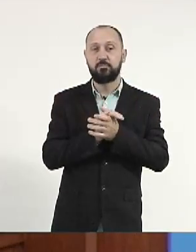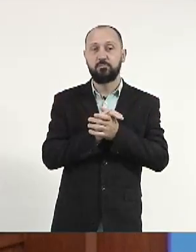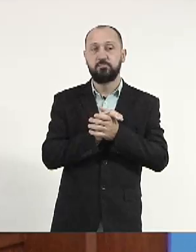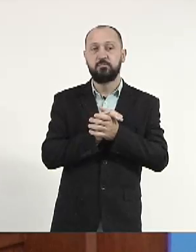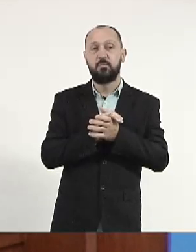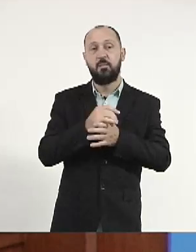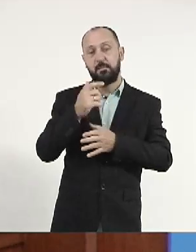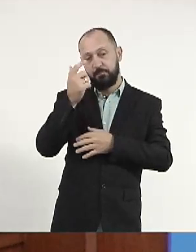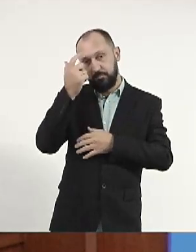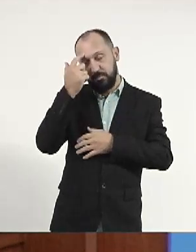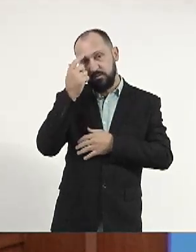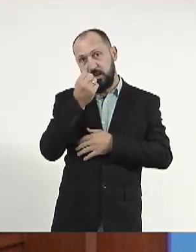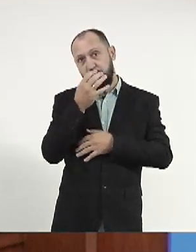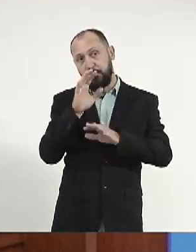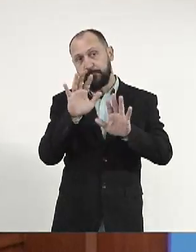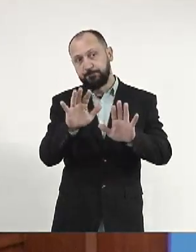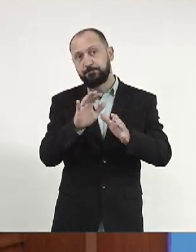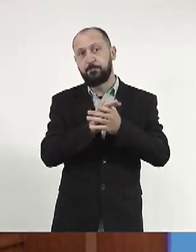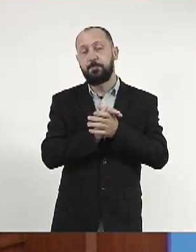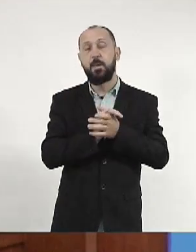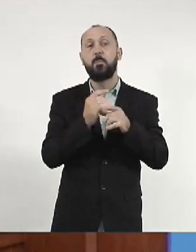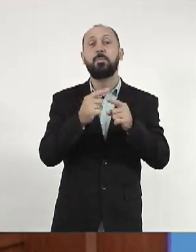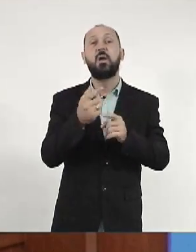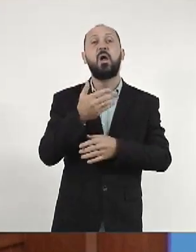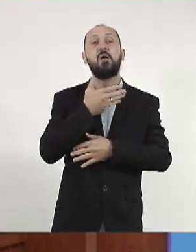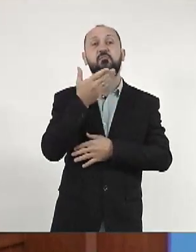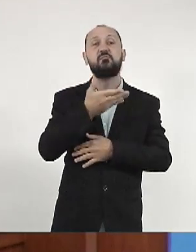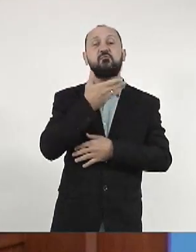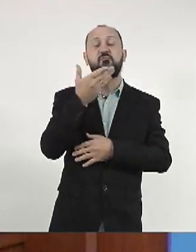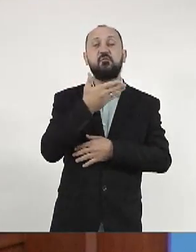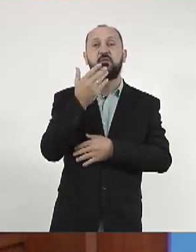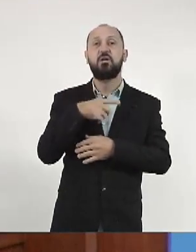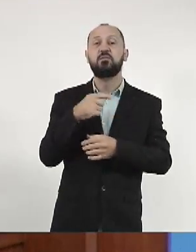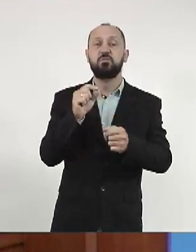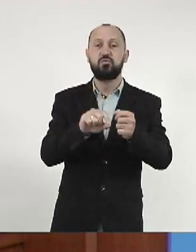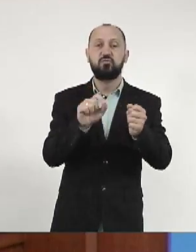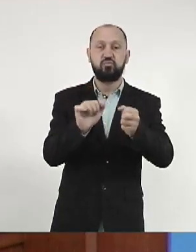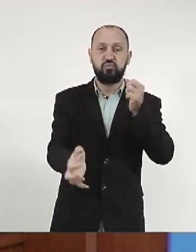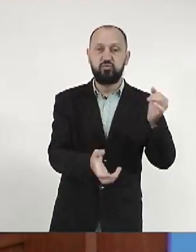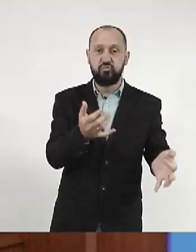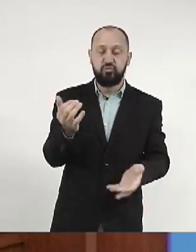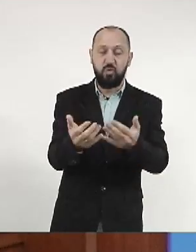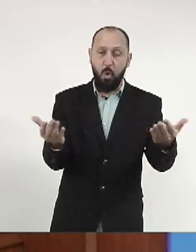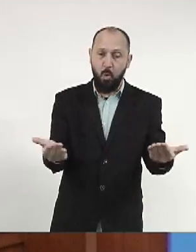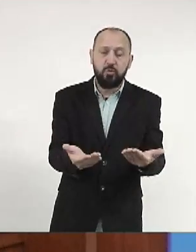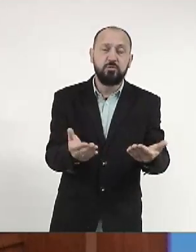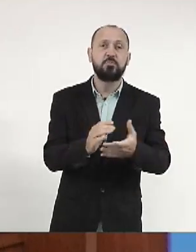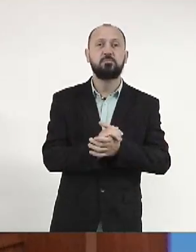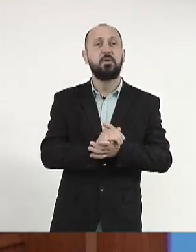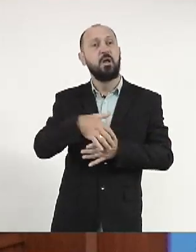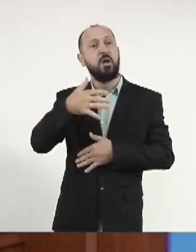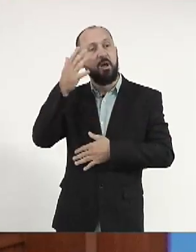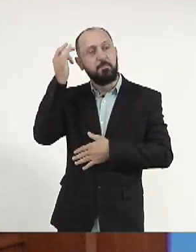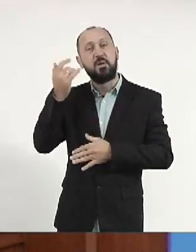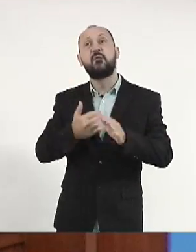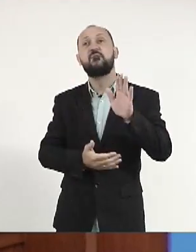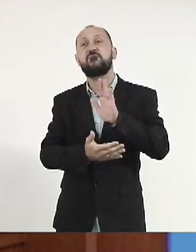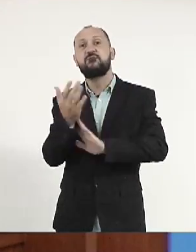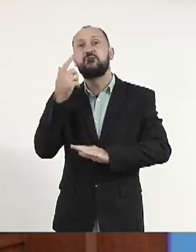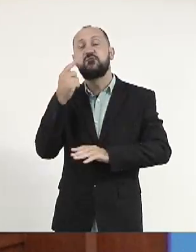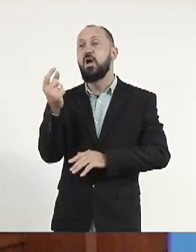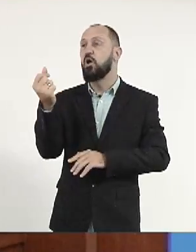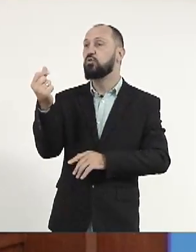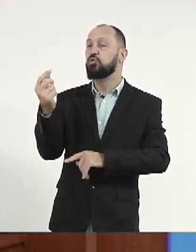uma boa medida, porque é muito fácil você provocar um incêndio hoje, amanhã vai lá,